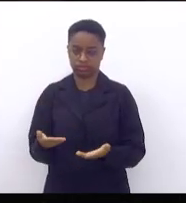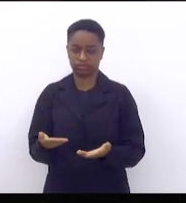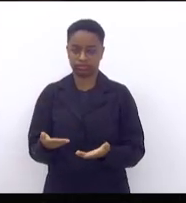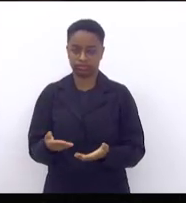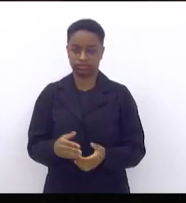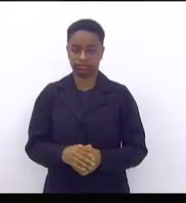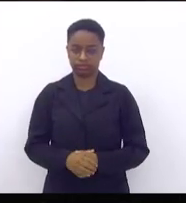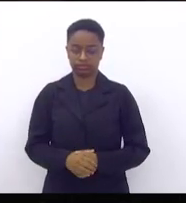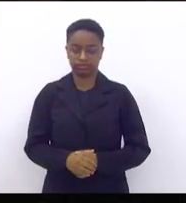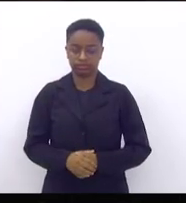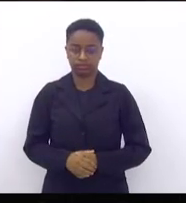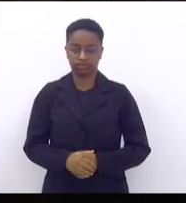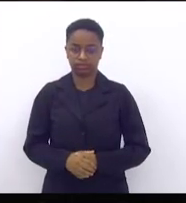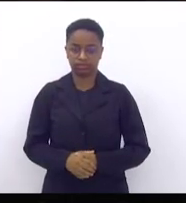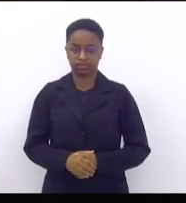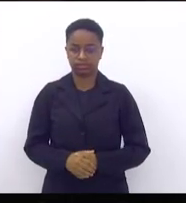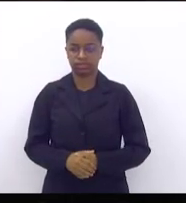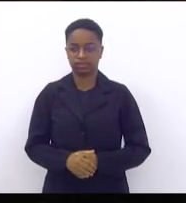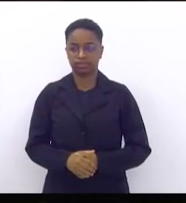já tem